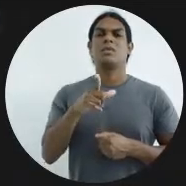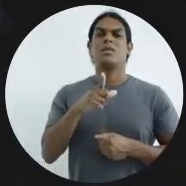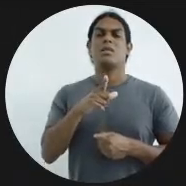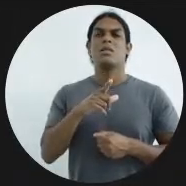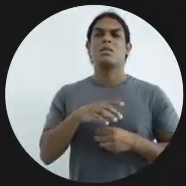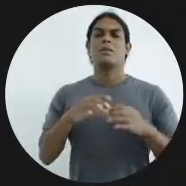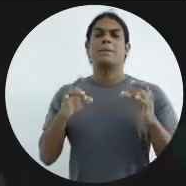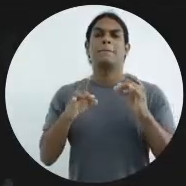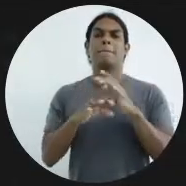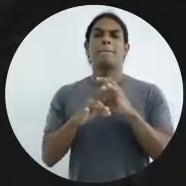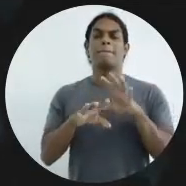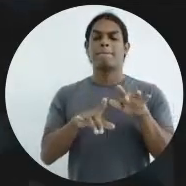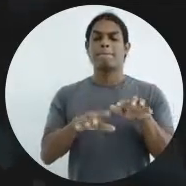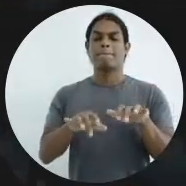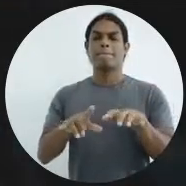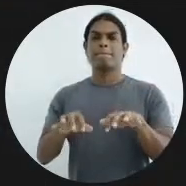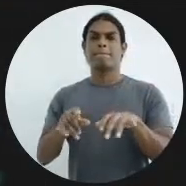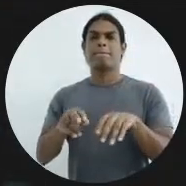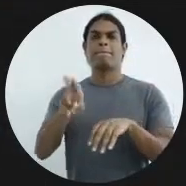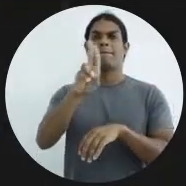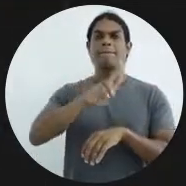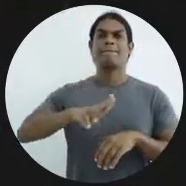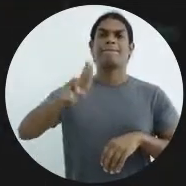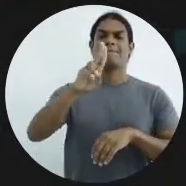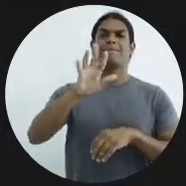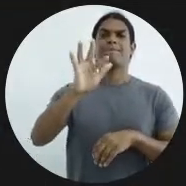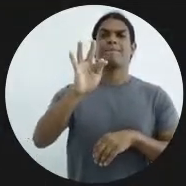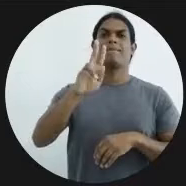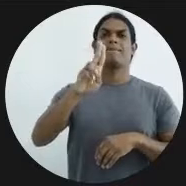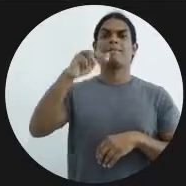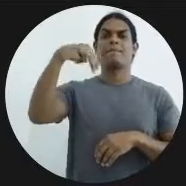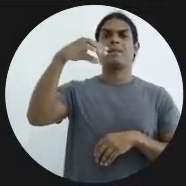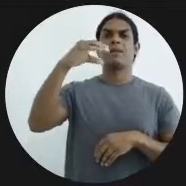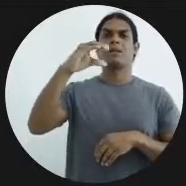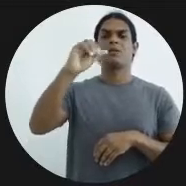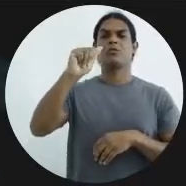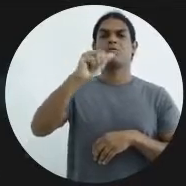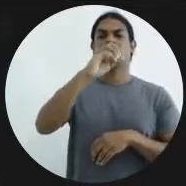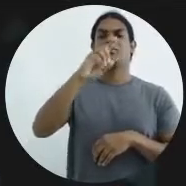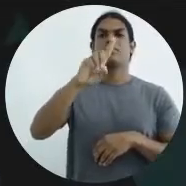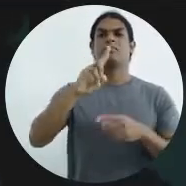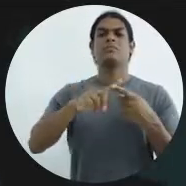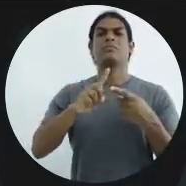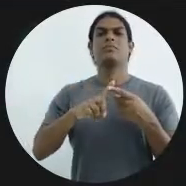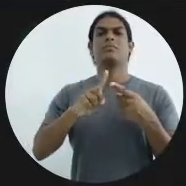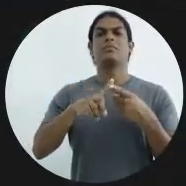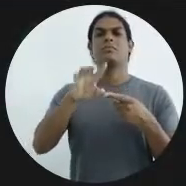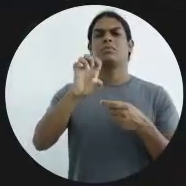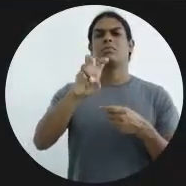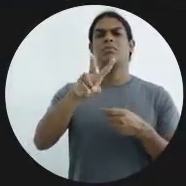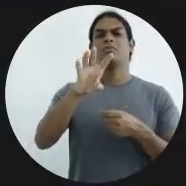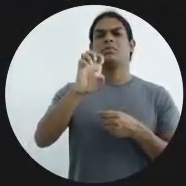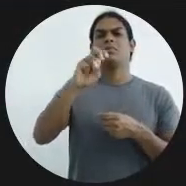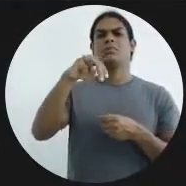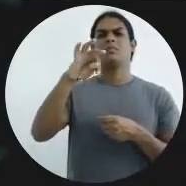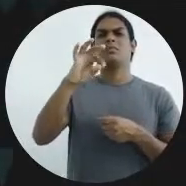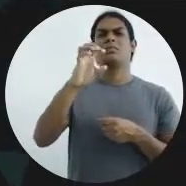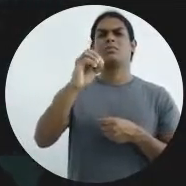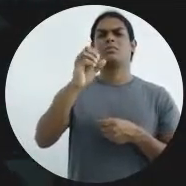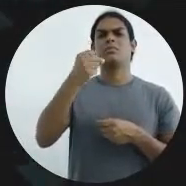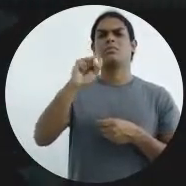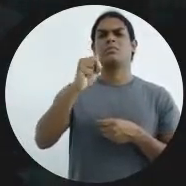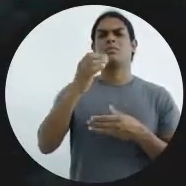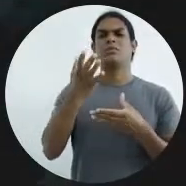outro elemento. Quando ele sai, ele executa a função. E os eventos de documento, que é o que vem com o document, que é o